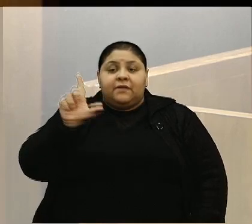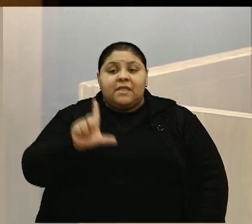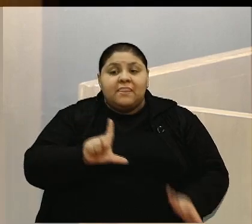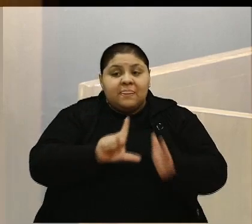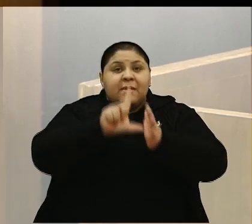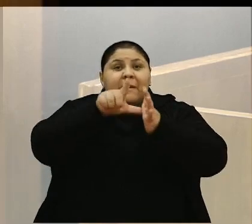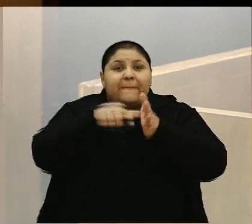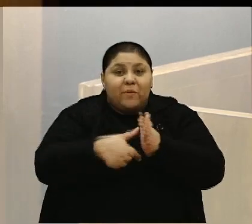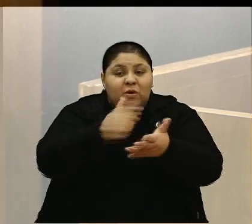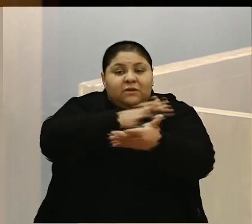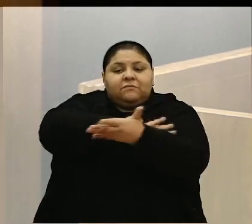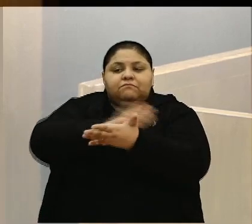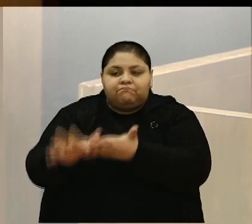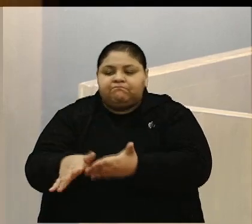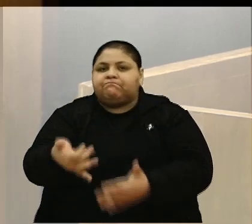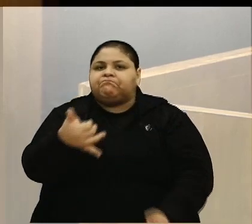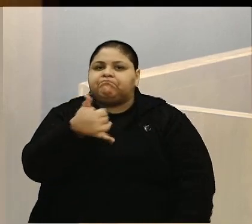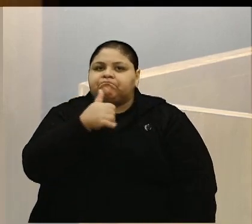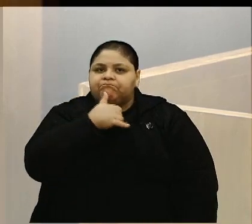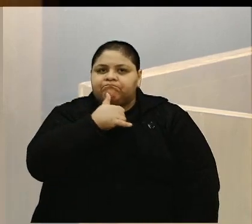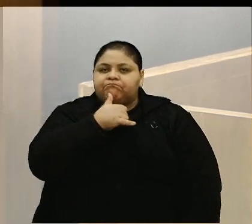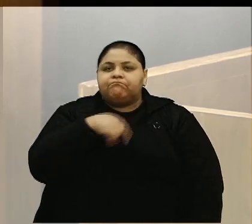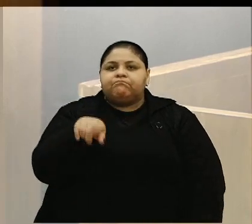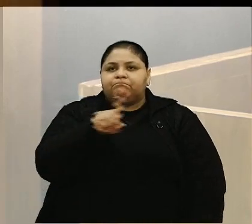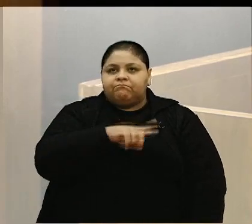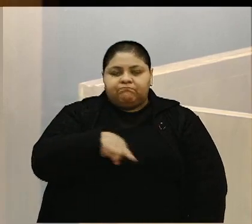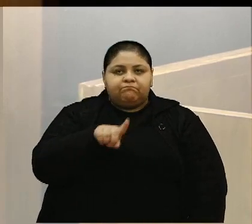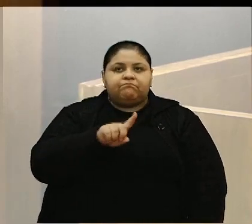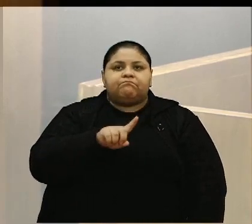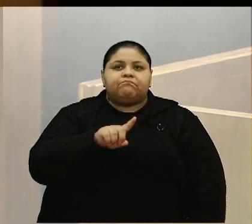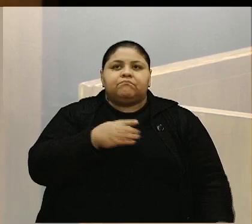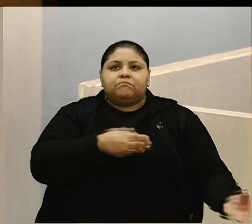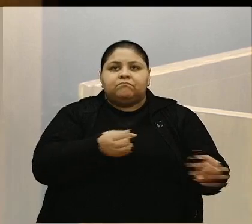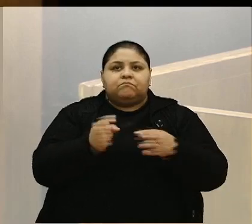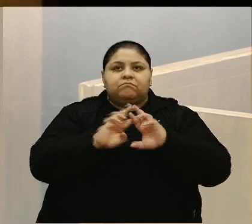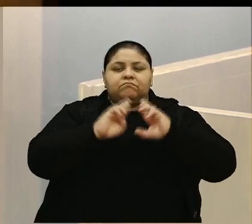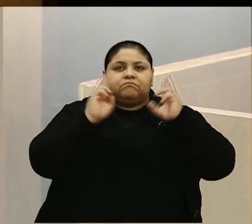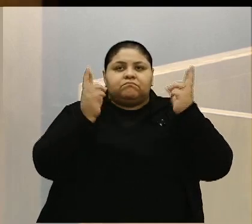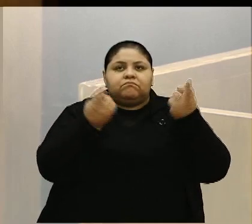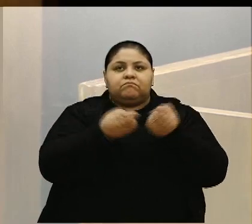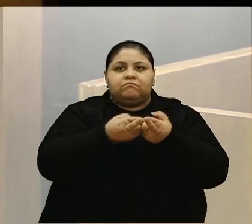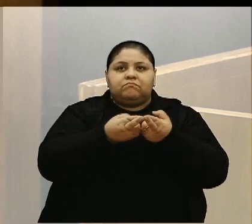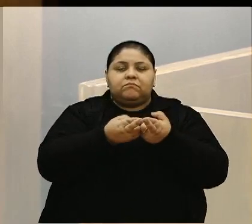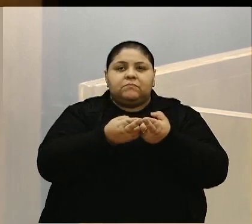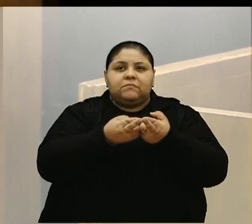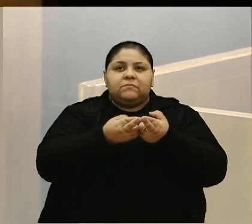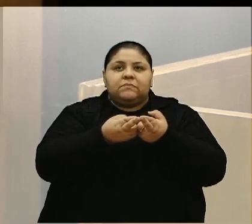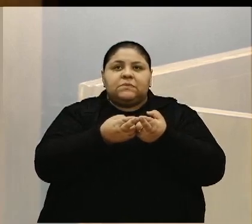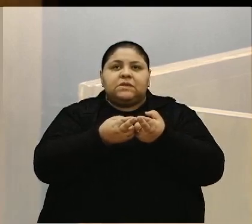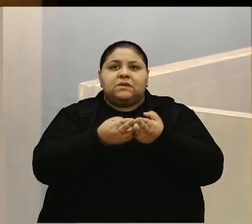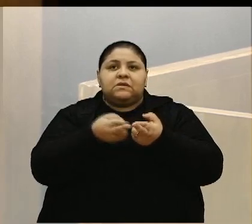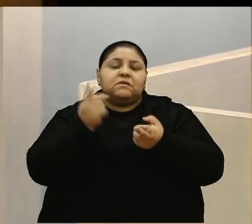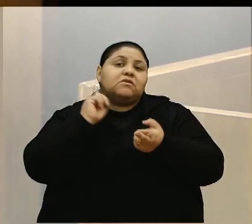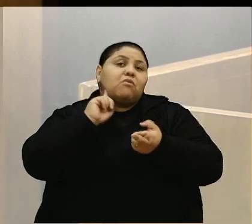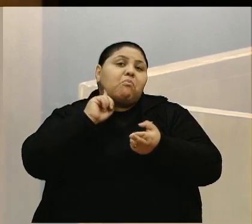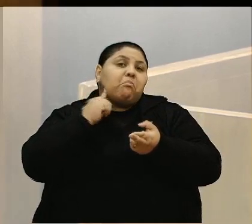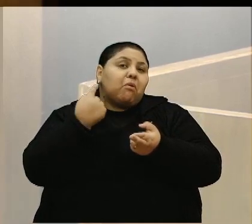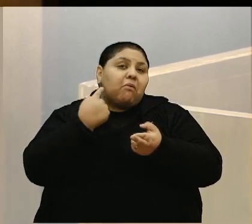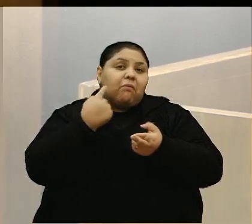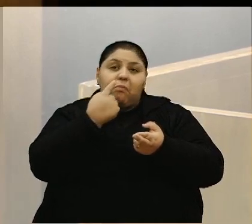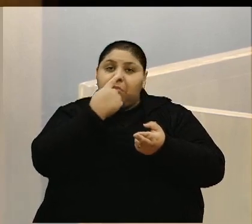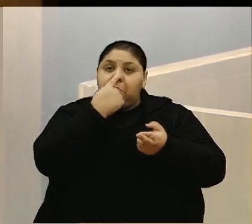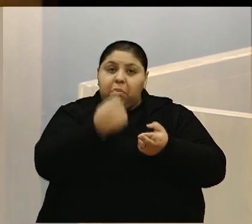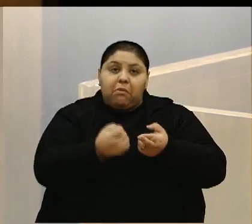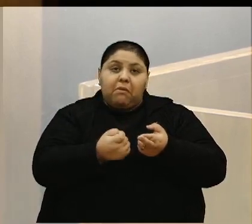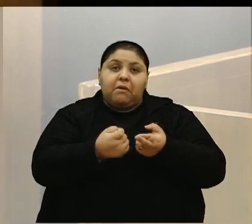tragédias. Infelizmente, nós fomos por diversas reuniões, bueiros, por exemplo, de nós pedirmos para fazer a limpeza, que